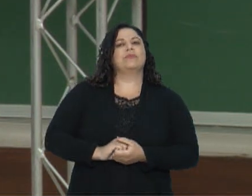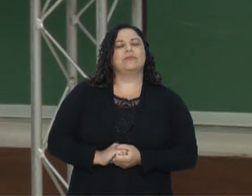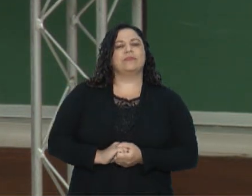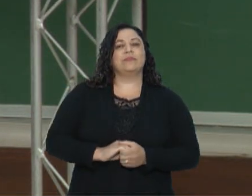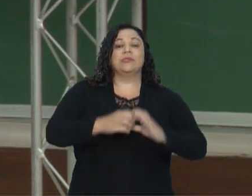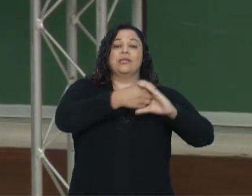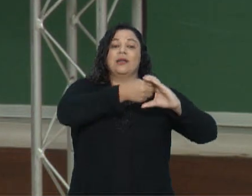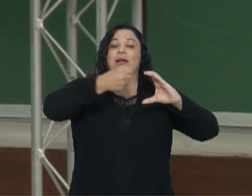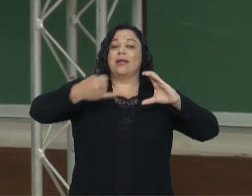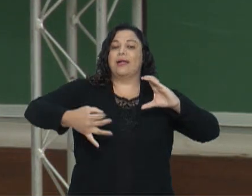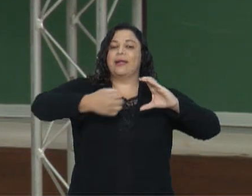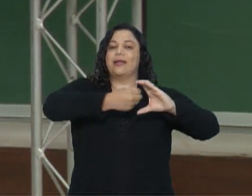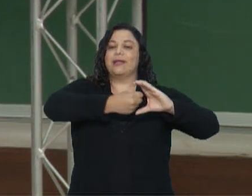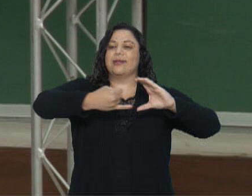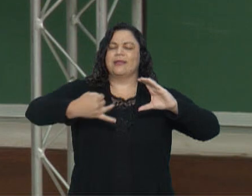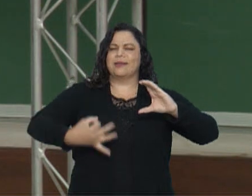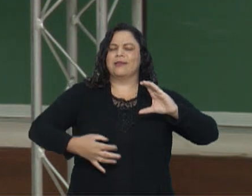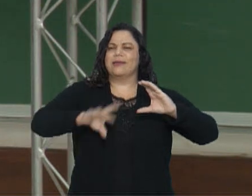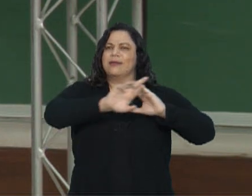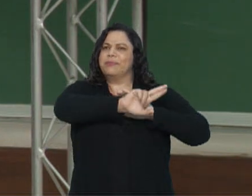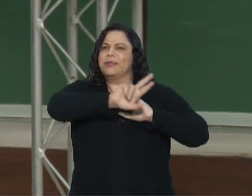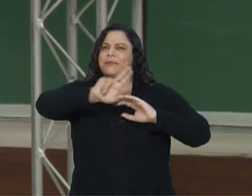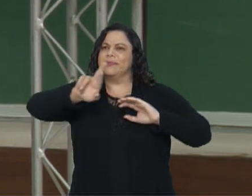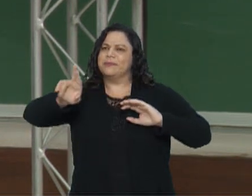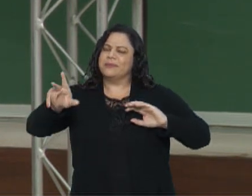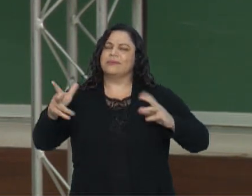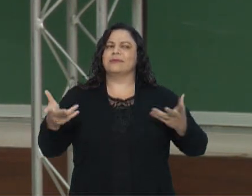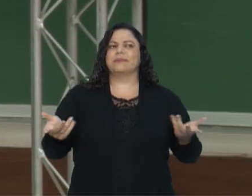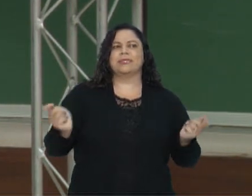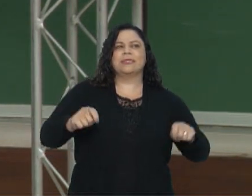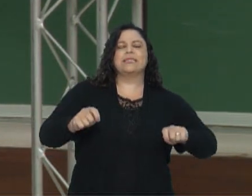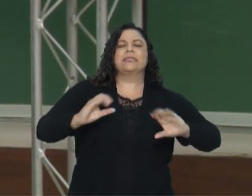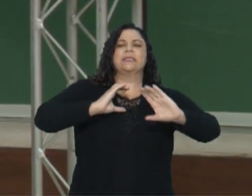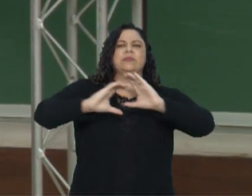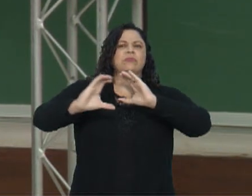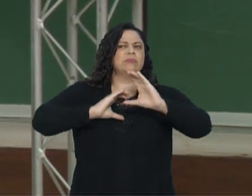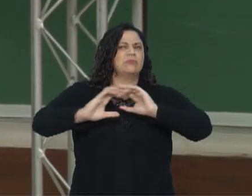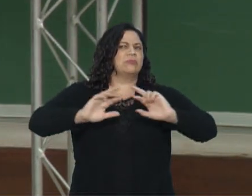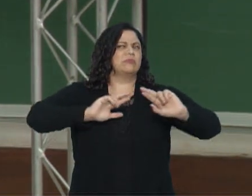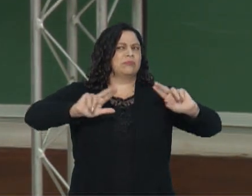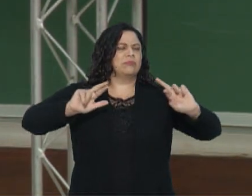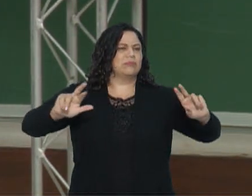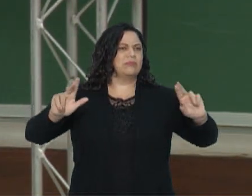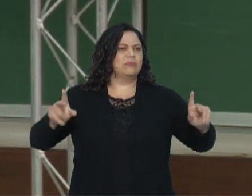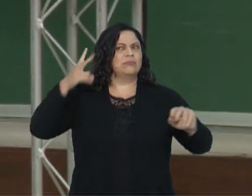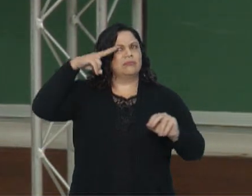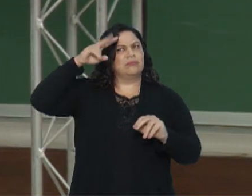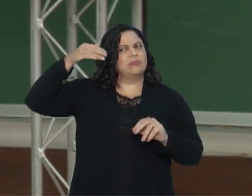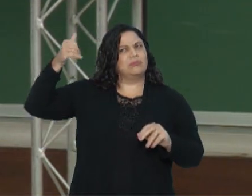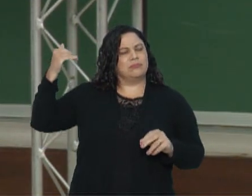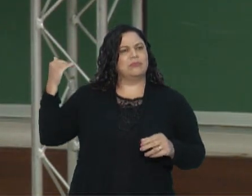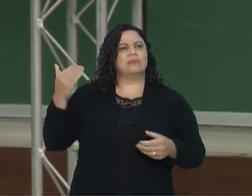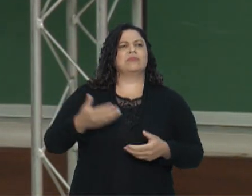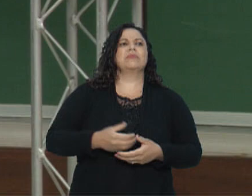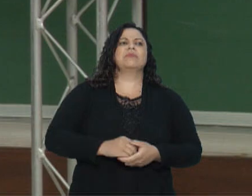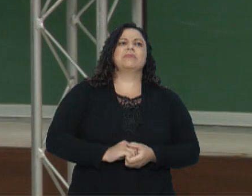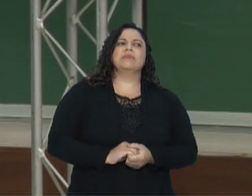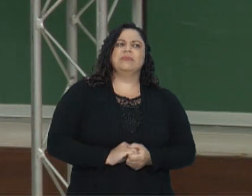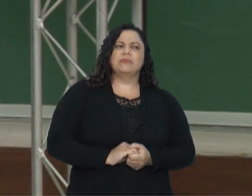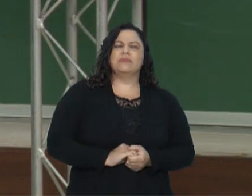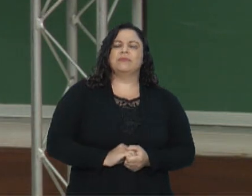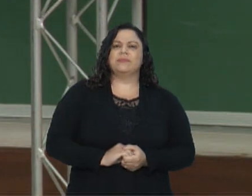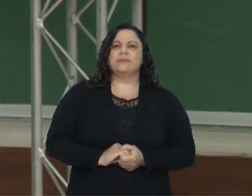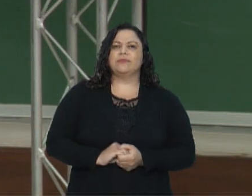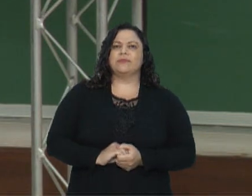sea, utilizamos este género textual para nuestra comunicación, ¿os acordáis? Pues bien, y um elemento